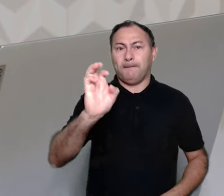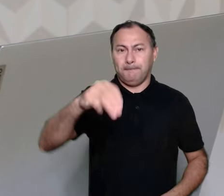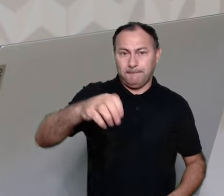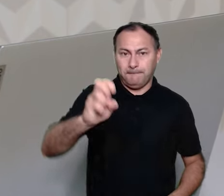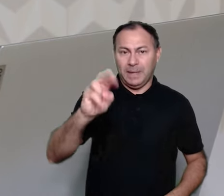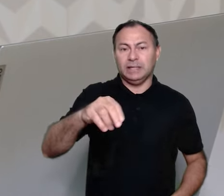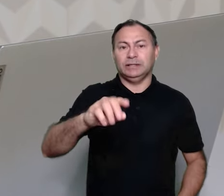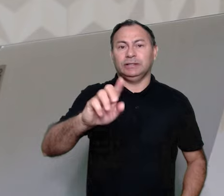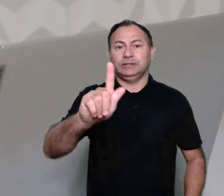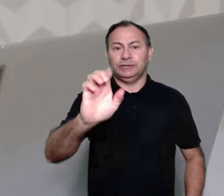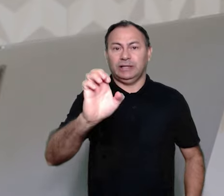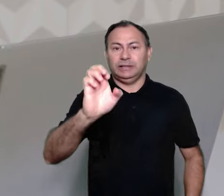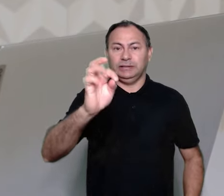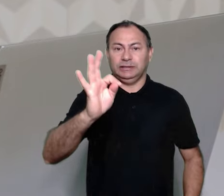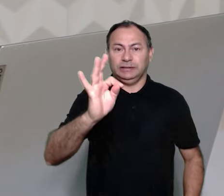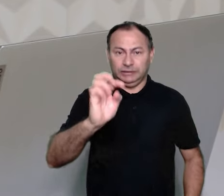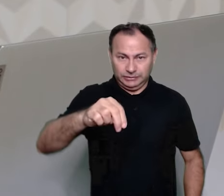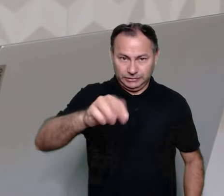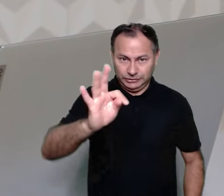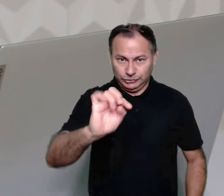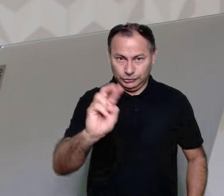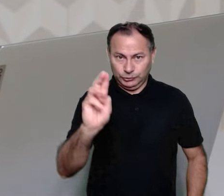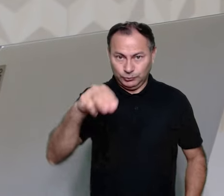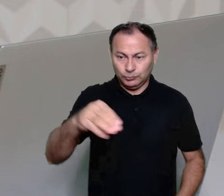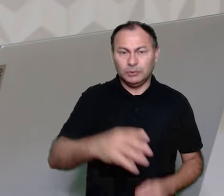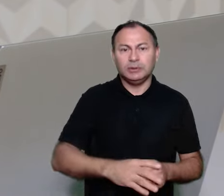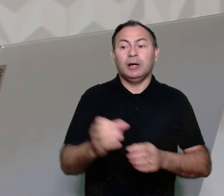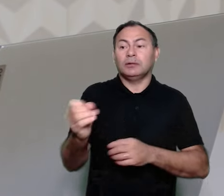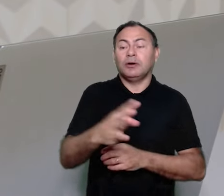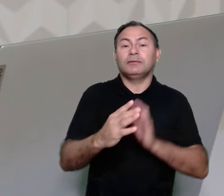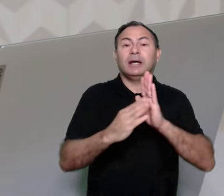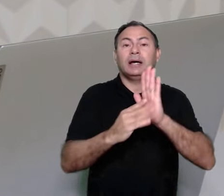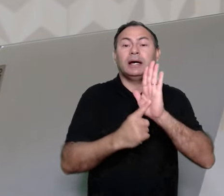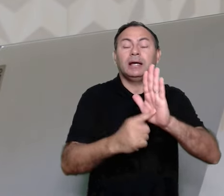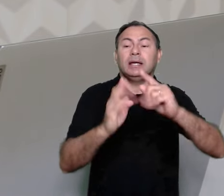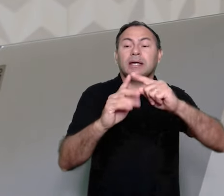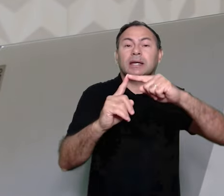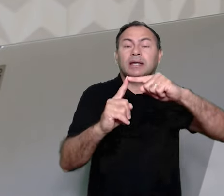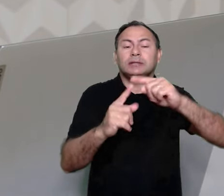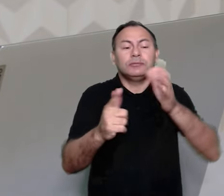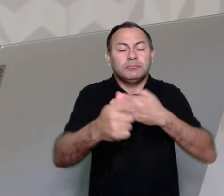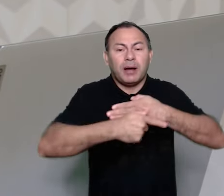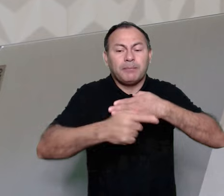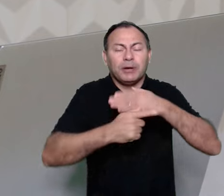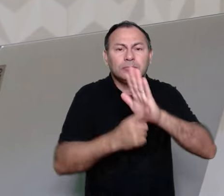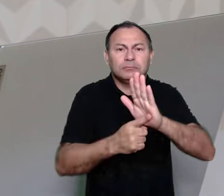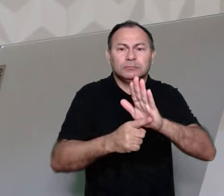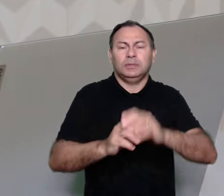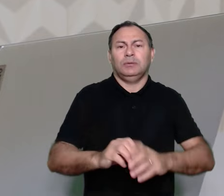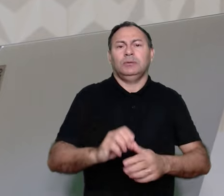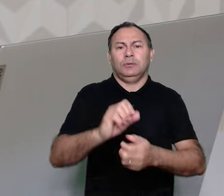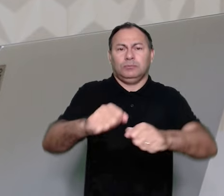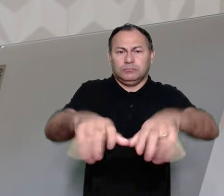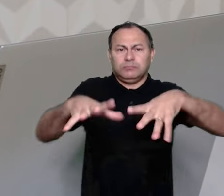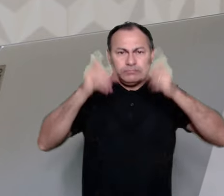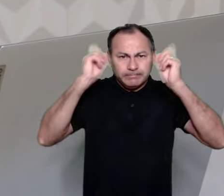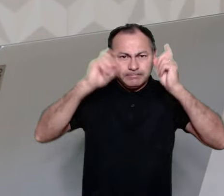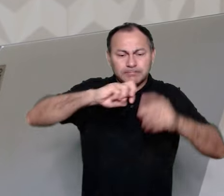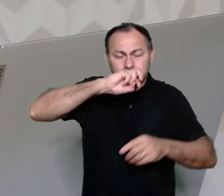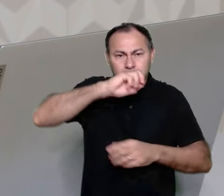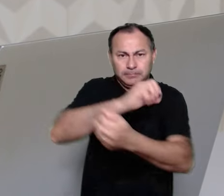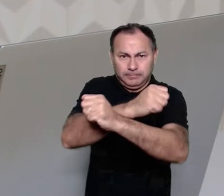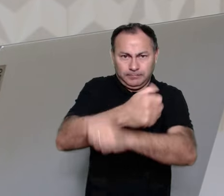nova visão da Igreja, oferecida pelo Concílio Vaticano II, que contém um ensinamento